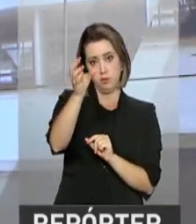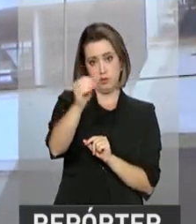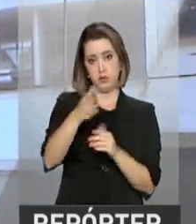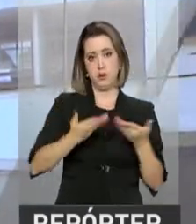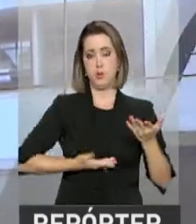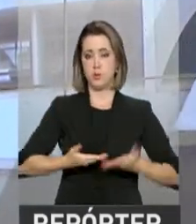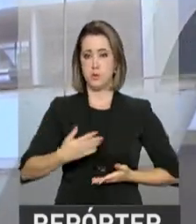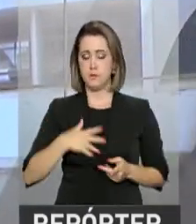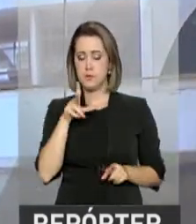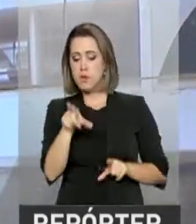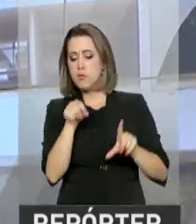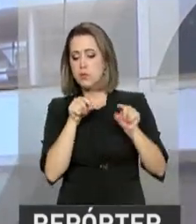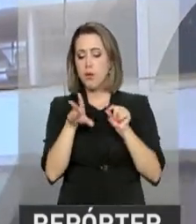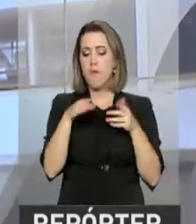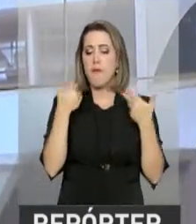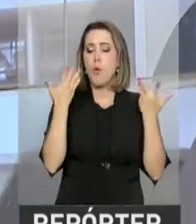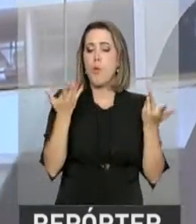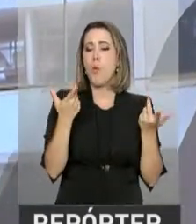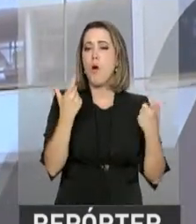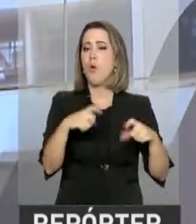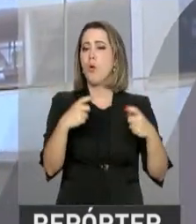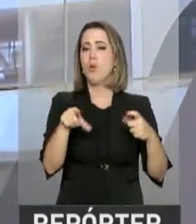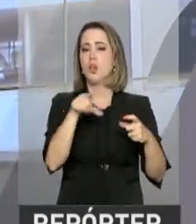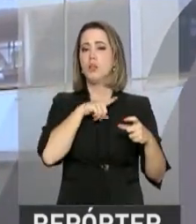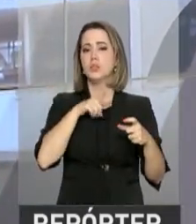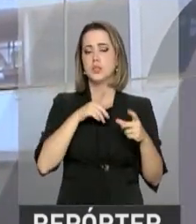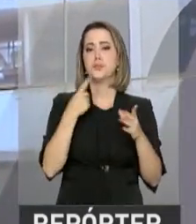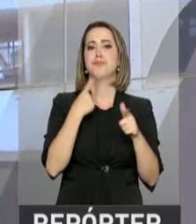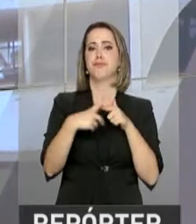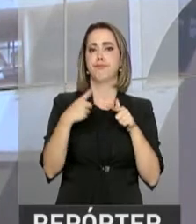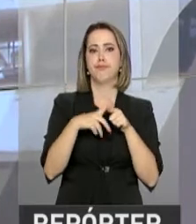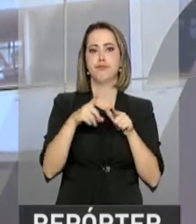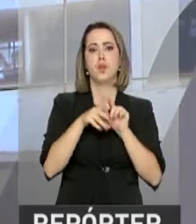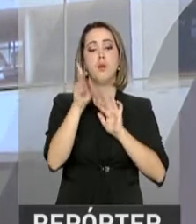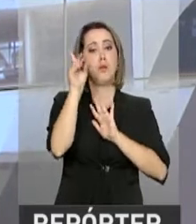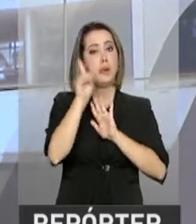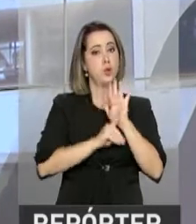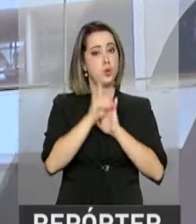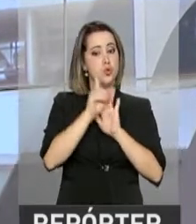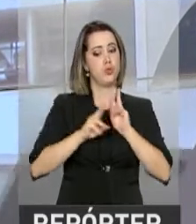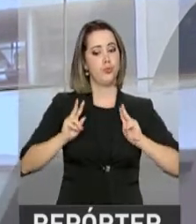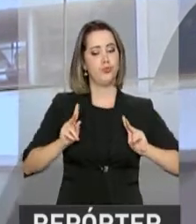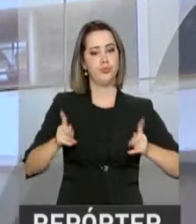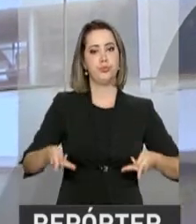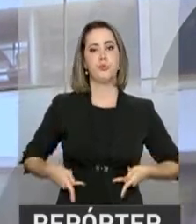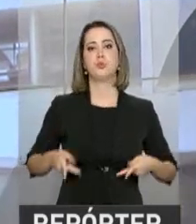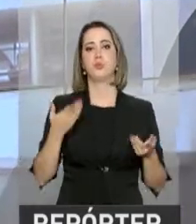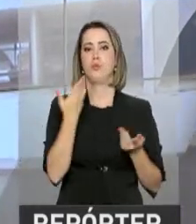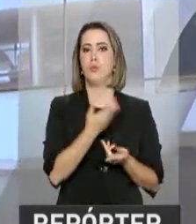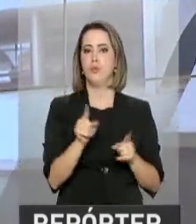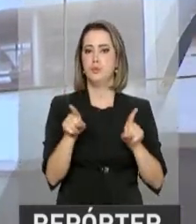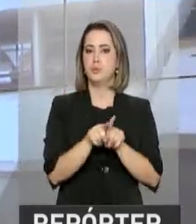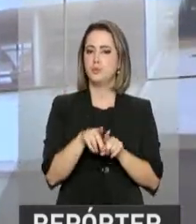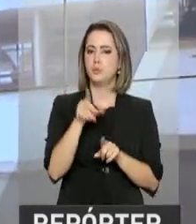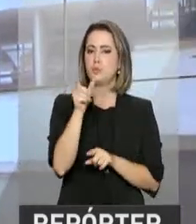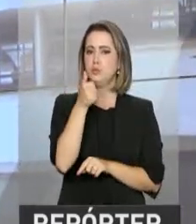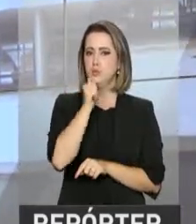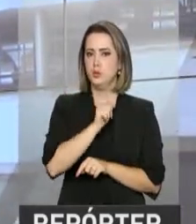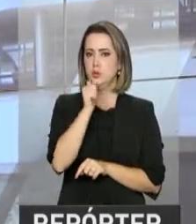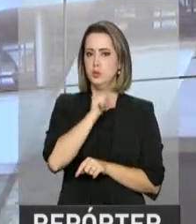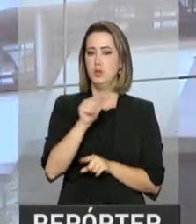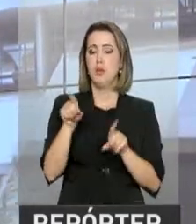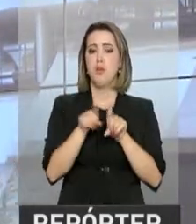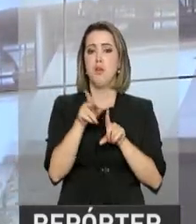que mapeia as violações aos direitos humanos segundo a coordenadora-geral de enfrentamento da violência da secretaria de direitos humanos